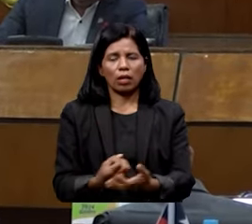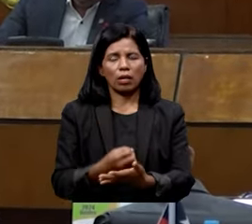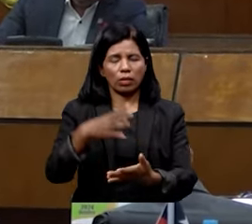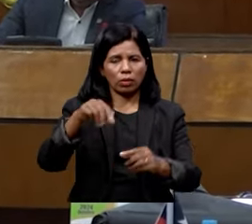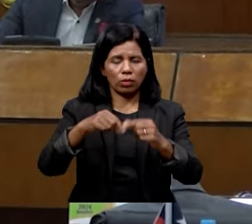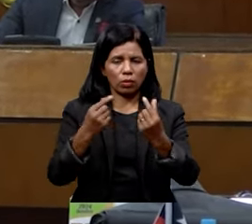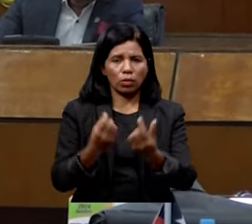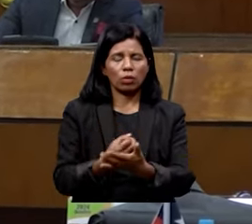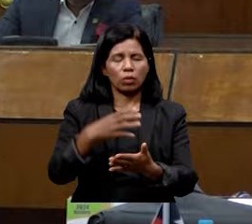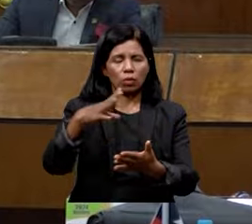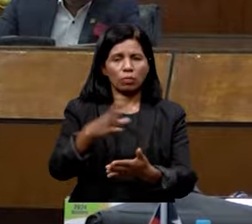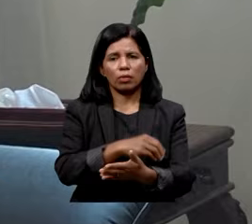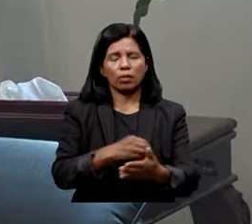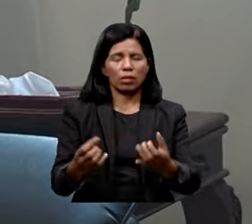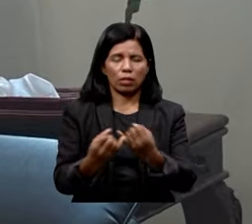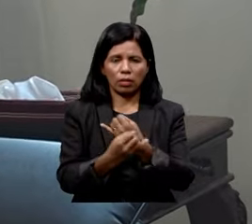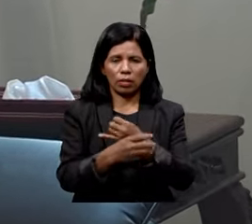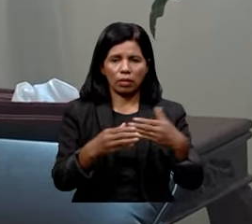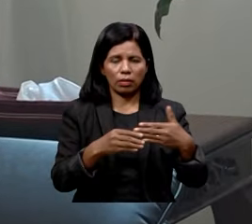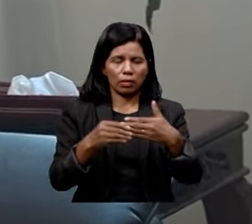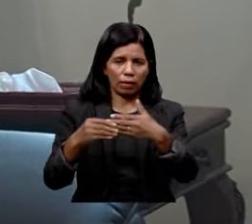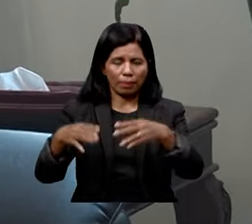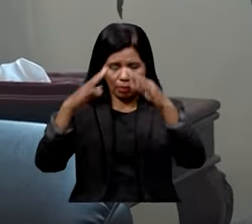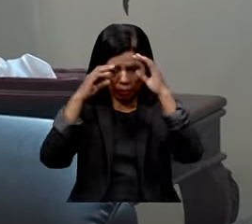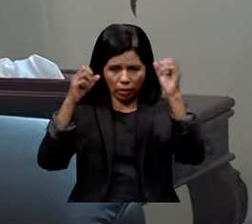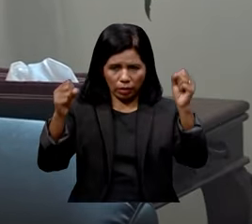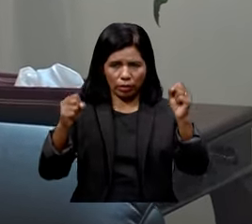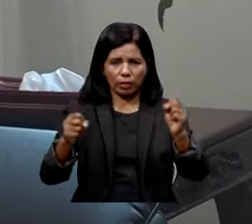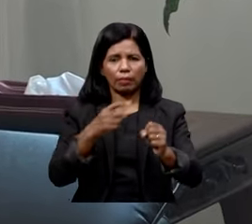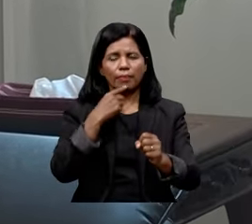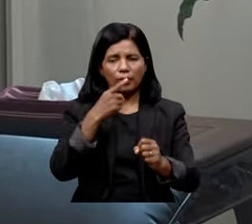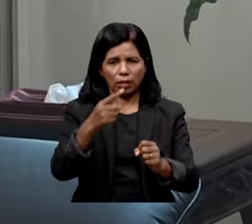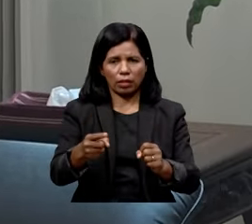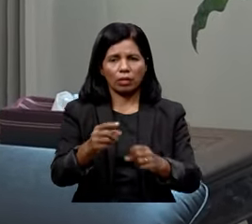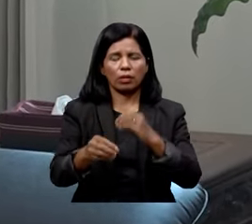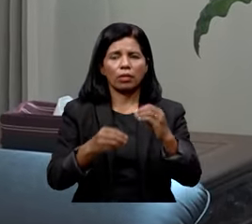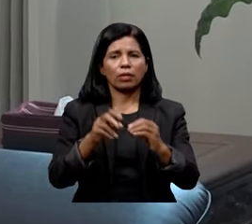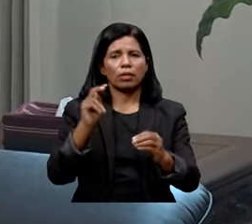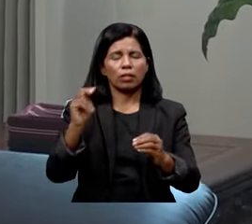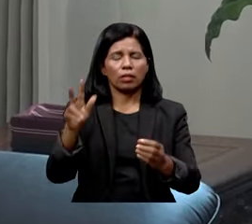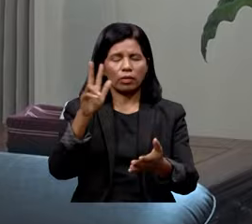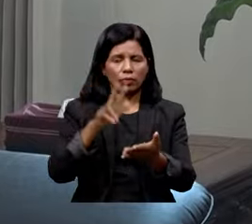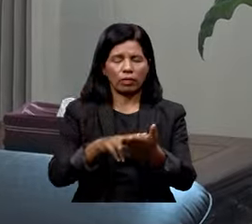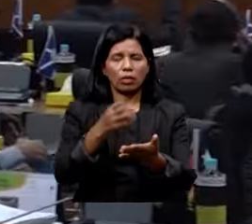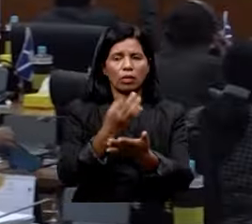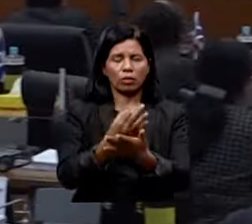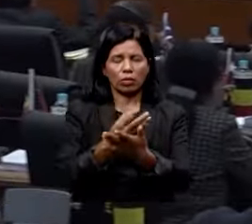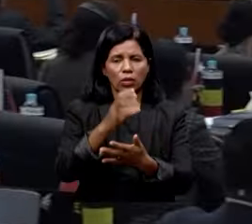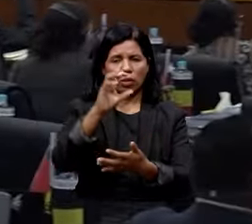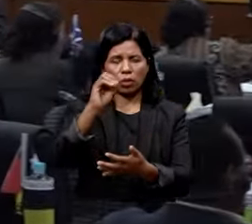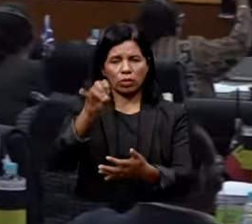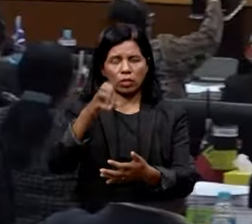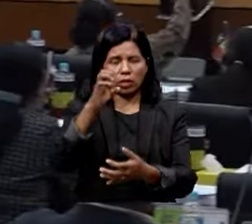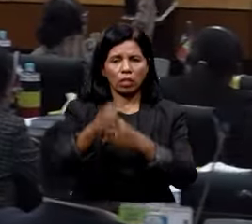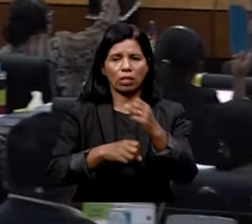que coambalo no uco na insira. Antes, né, presidente da República Mos declara cata, nem se vê orçamento geral estado tinha rico